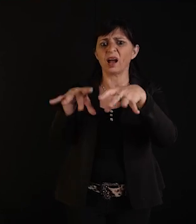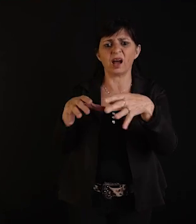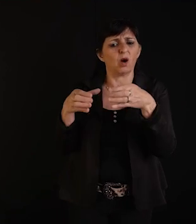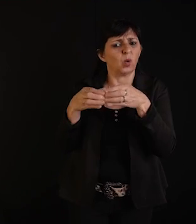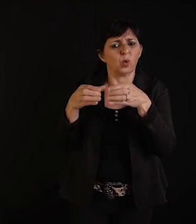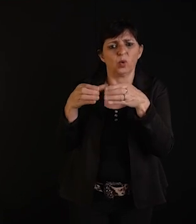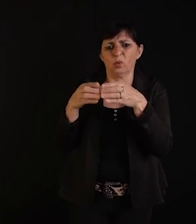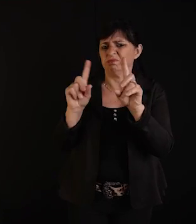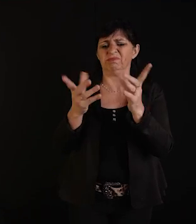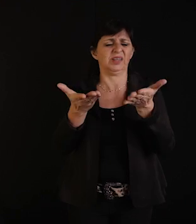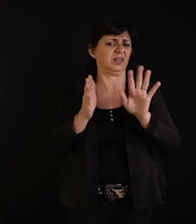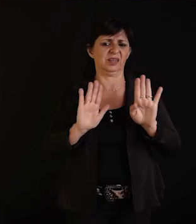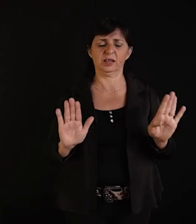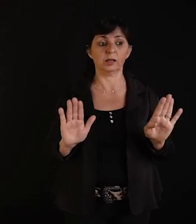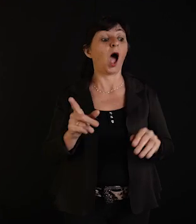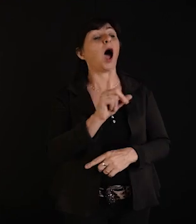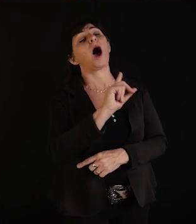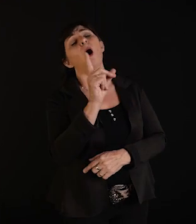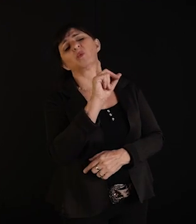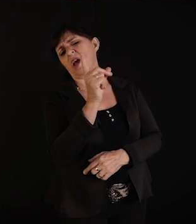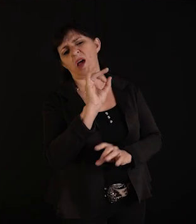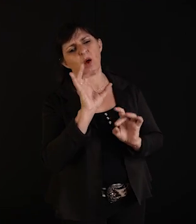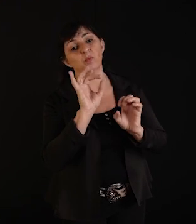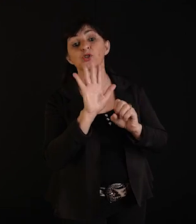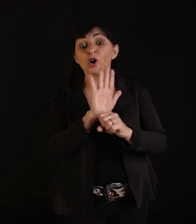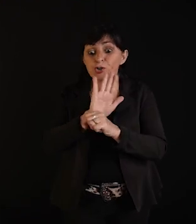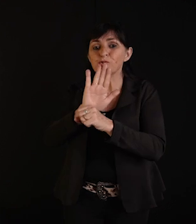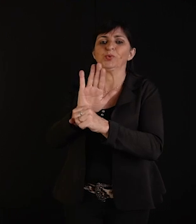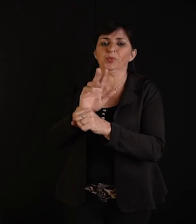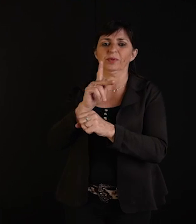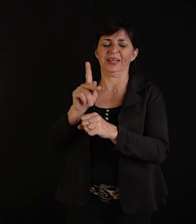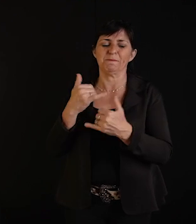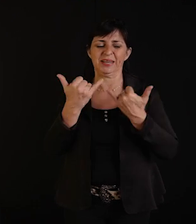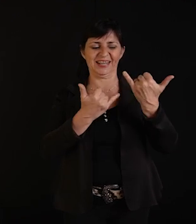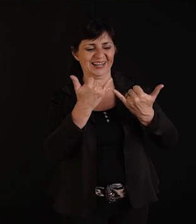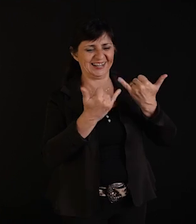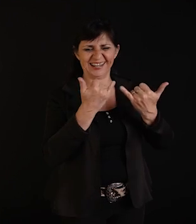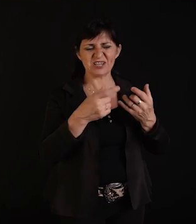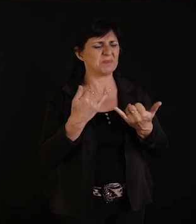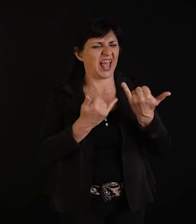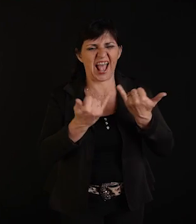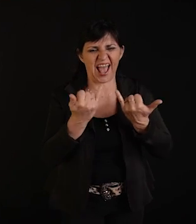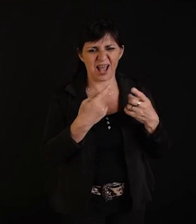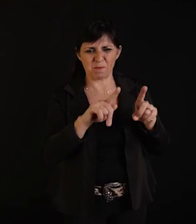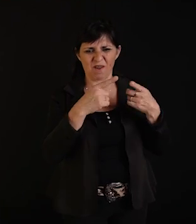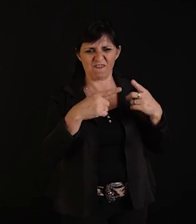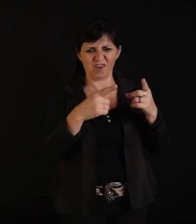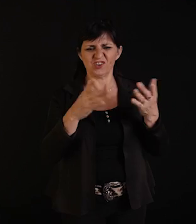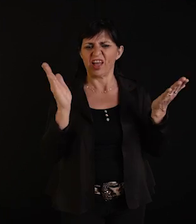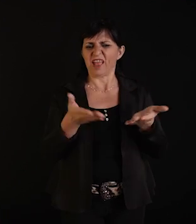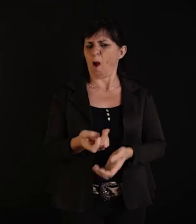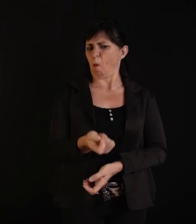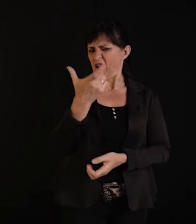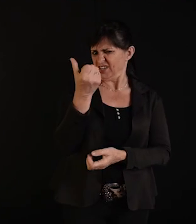falou: não, o Nelson precisa de uma ajuda." Até brincou, assim, ele brincava muito, falava: "O Nelson tá queimando o óleo 60